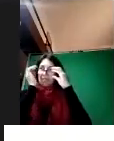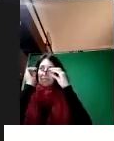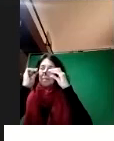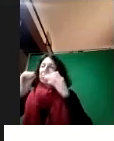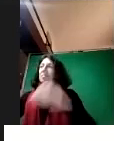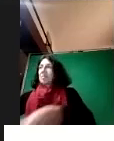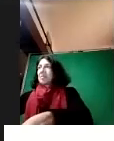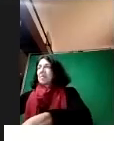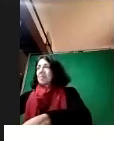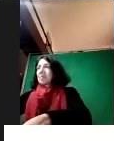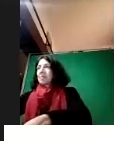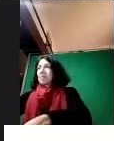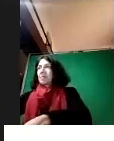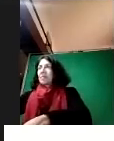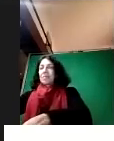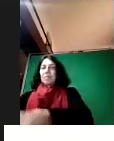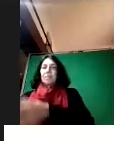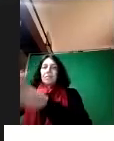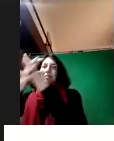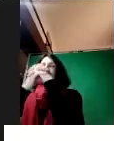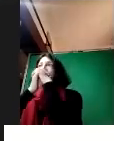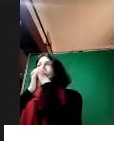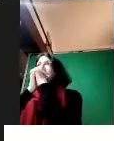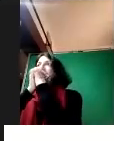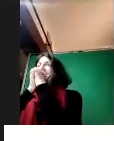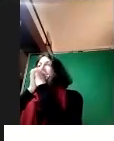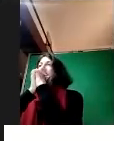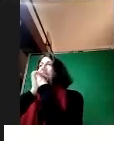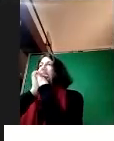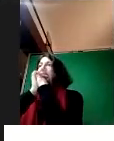imagem permite perceber.